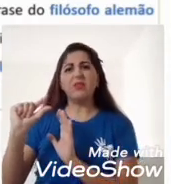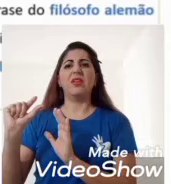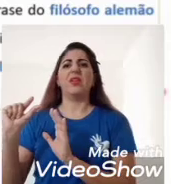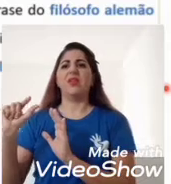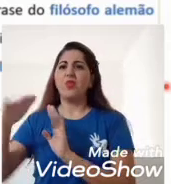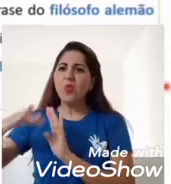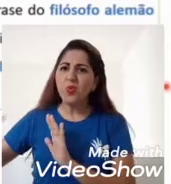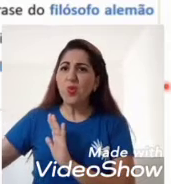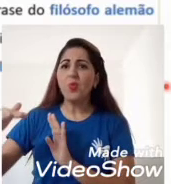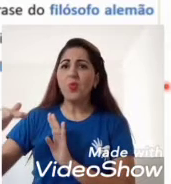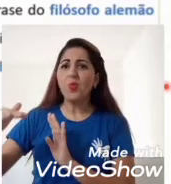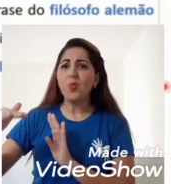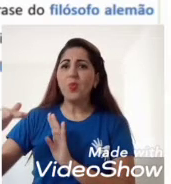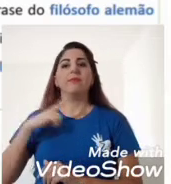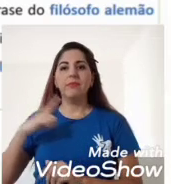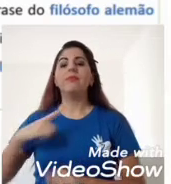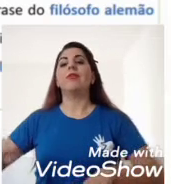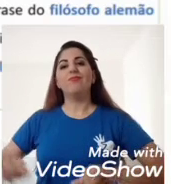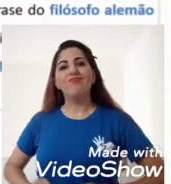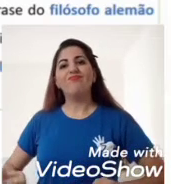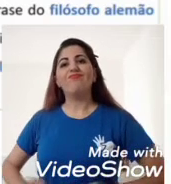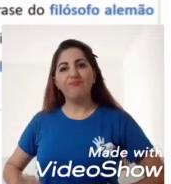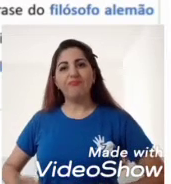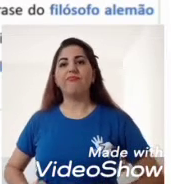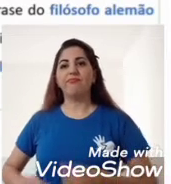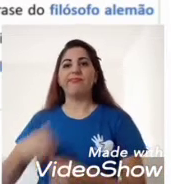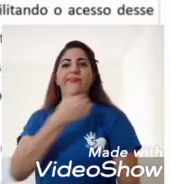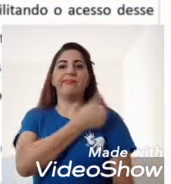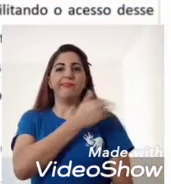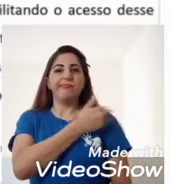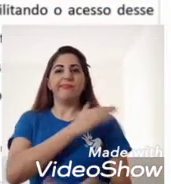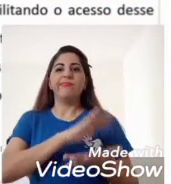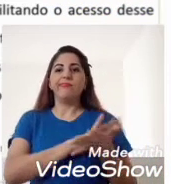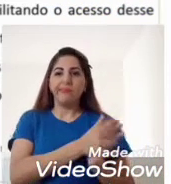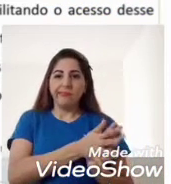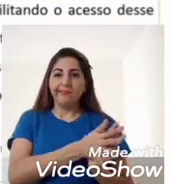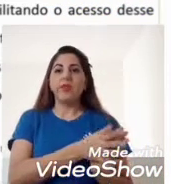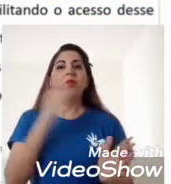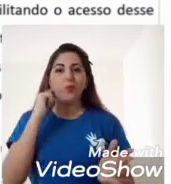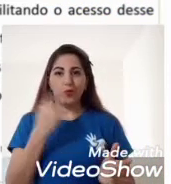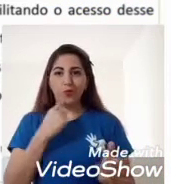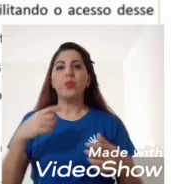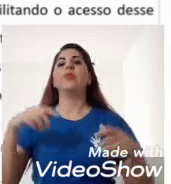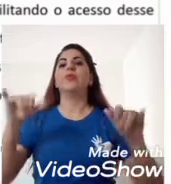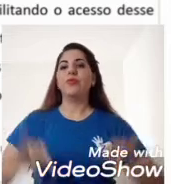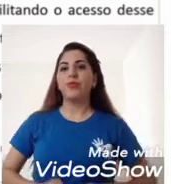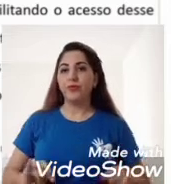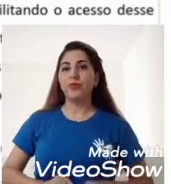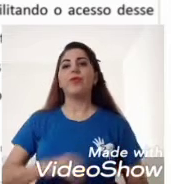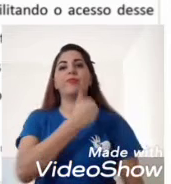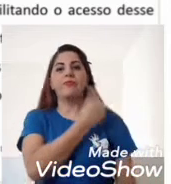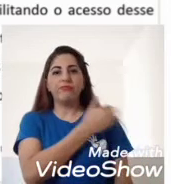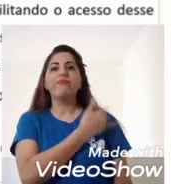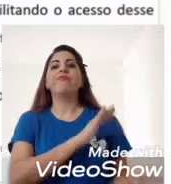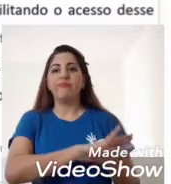os surdos, né? Ainda estará sofrendo práticas discriminatórias. E aí, a